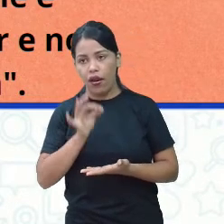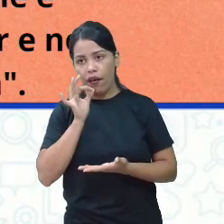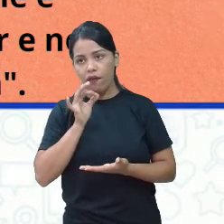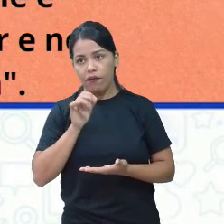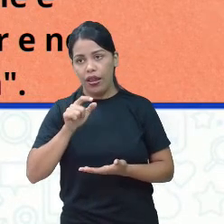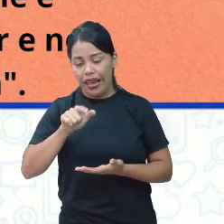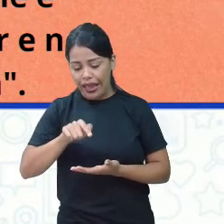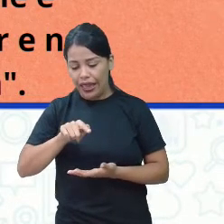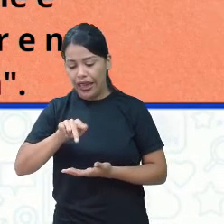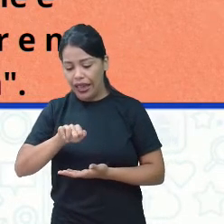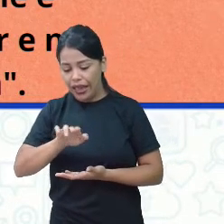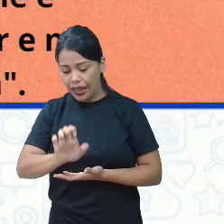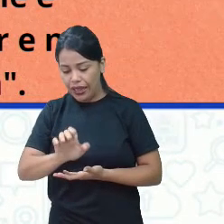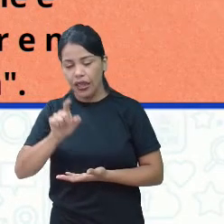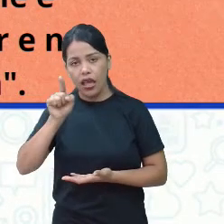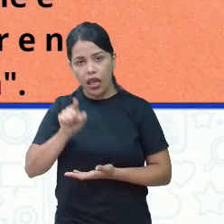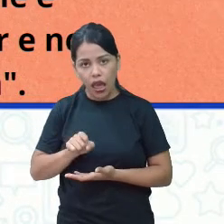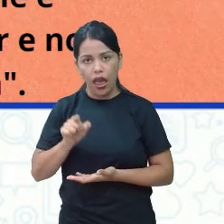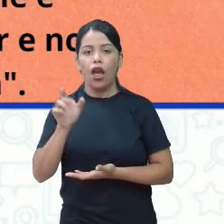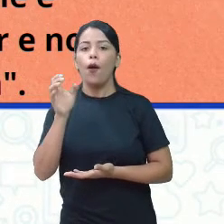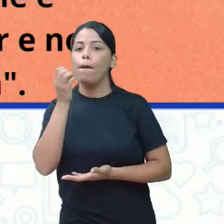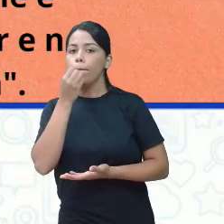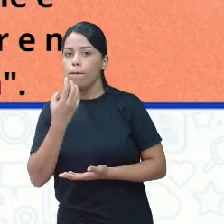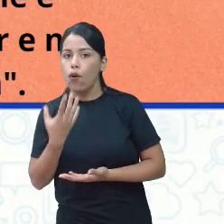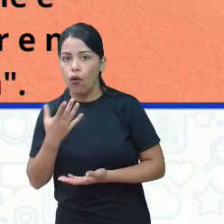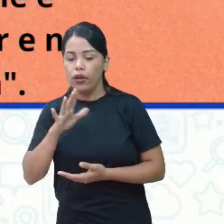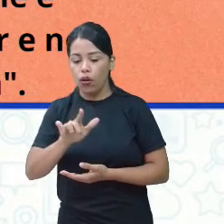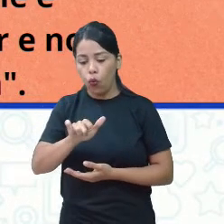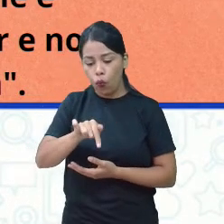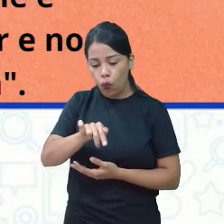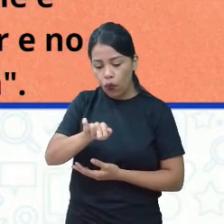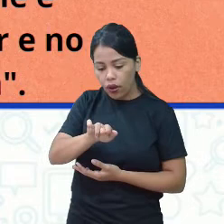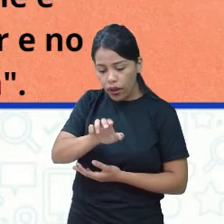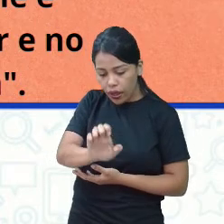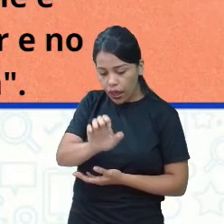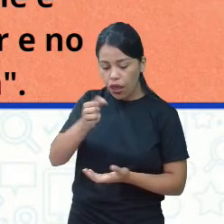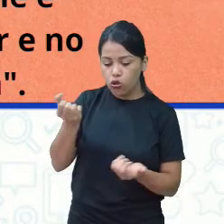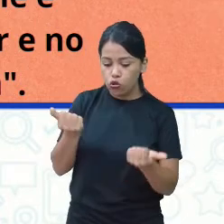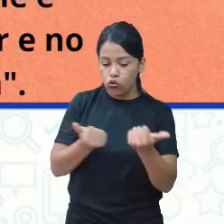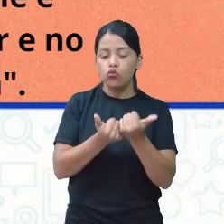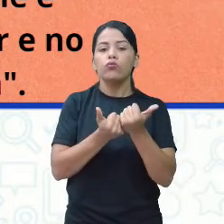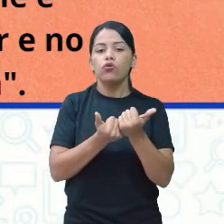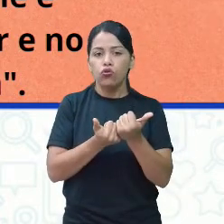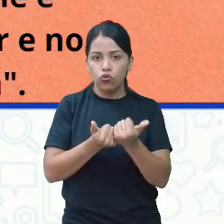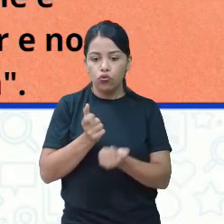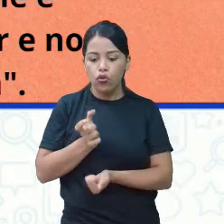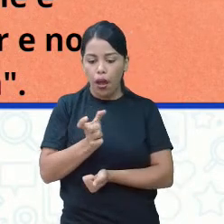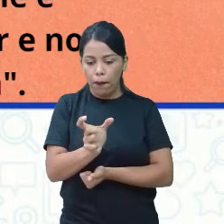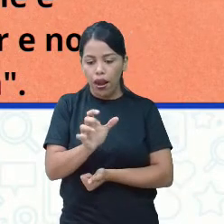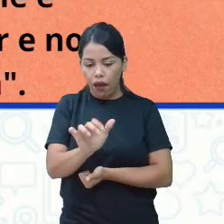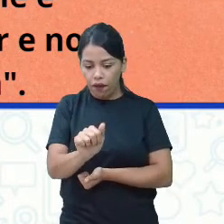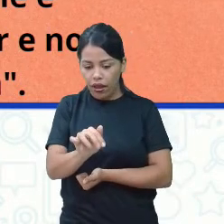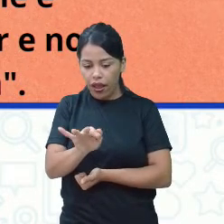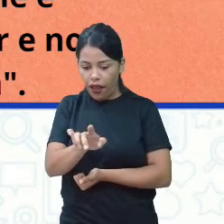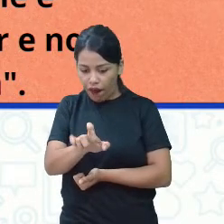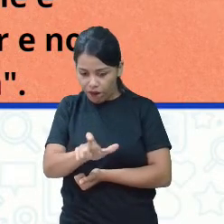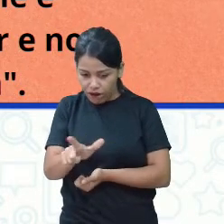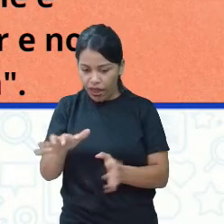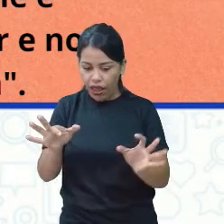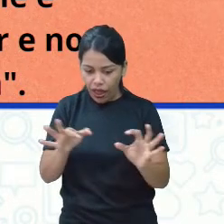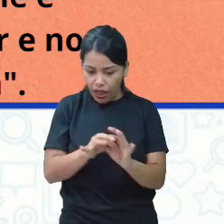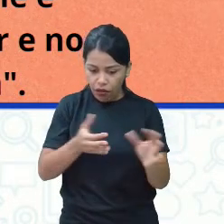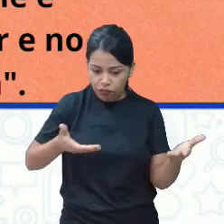esse que substitui a palavra café e estabelece uma relação entre as duas frases, tá